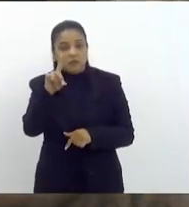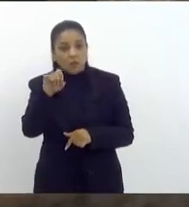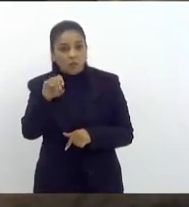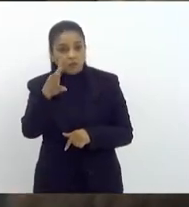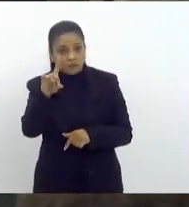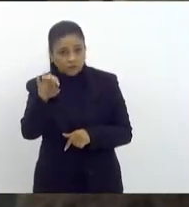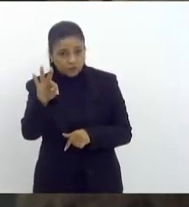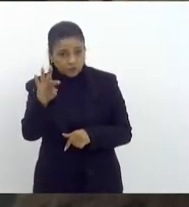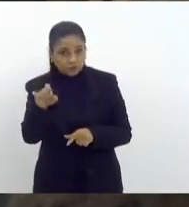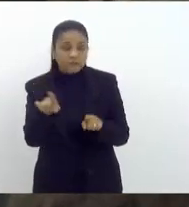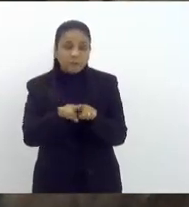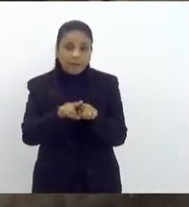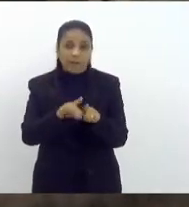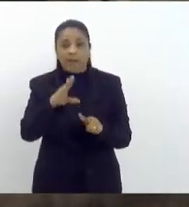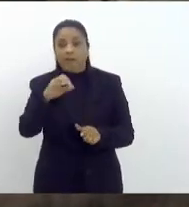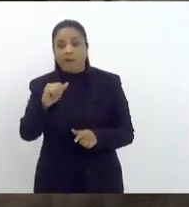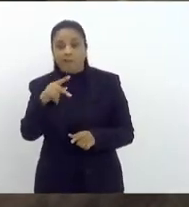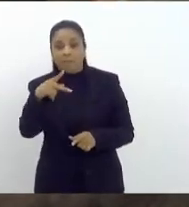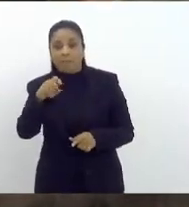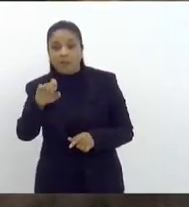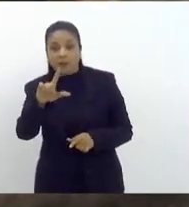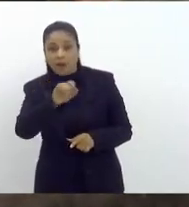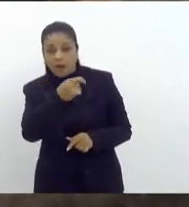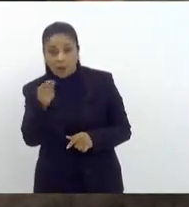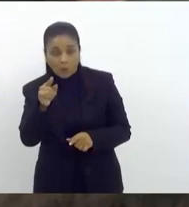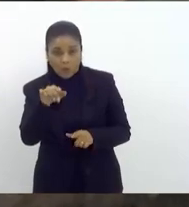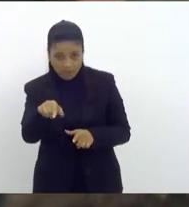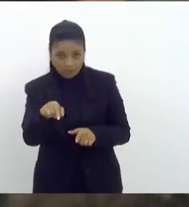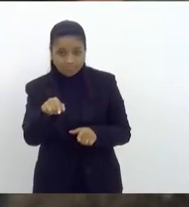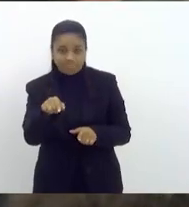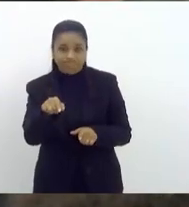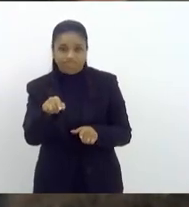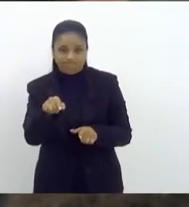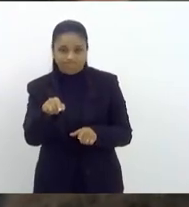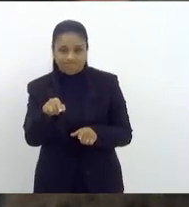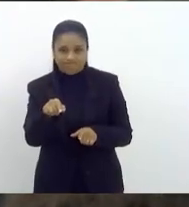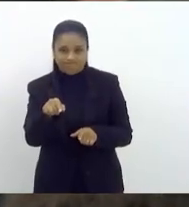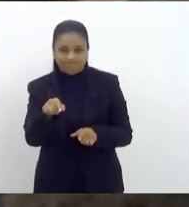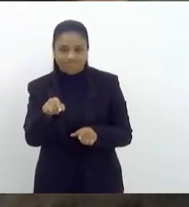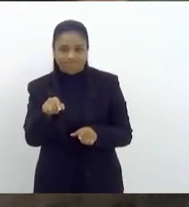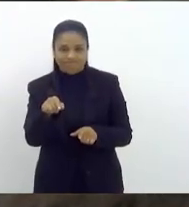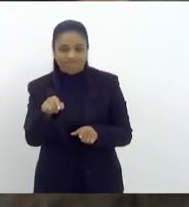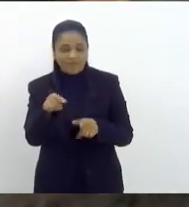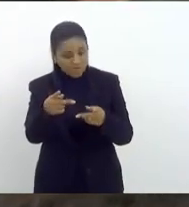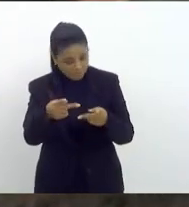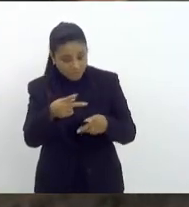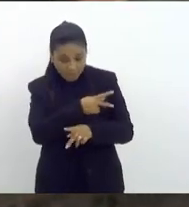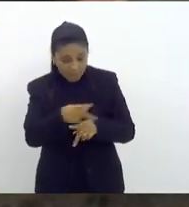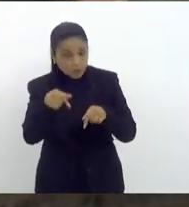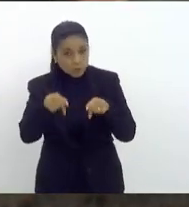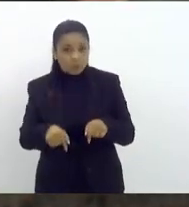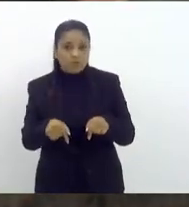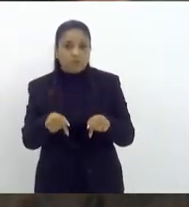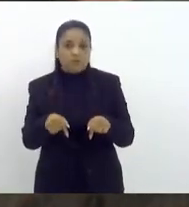também capelães e que estão e que tem seu ingresso vedado